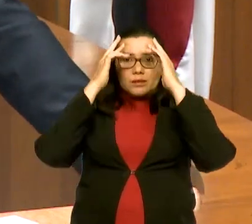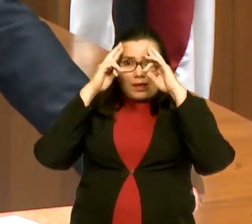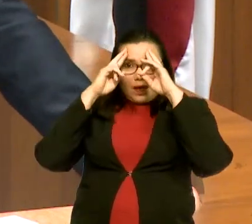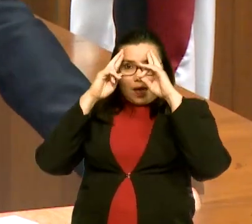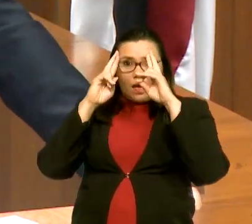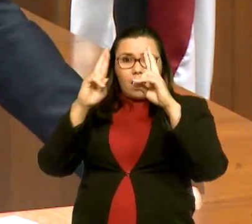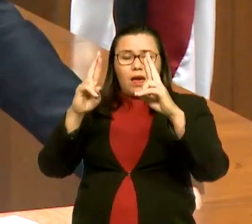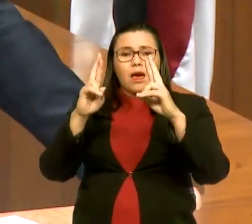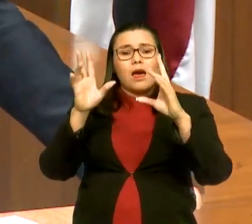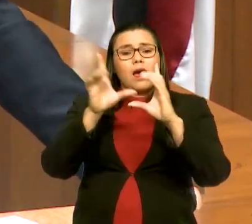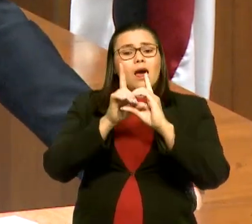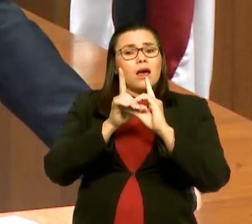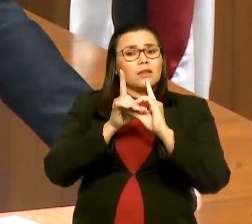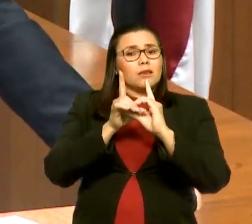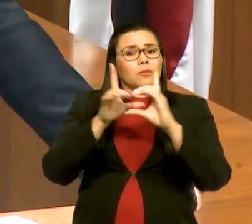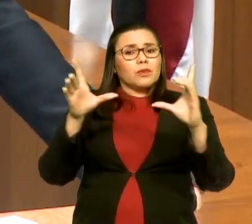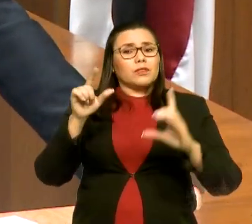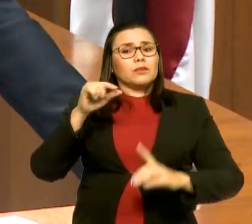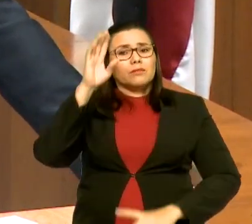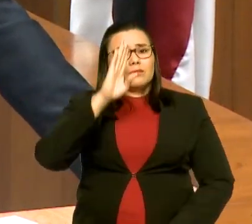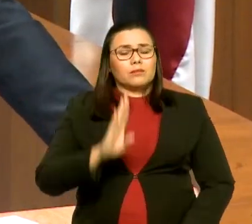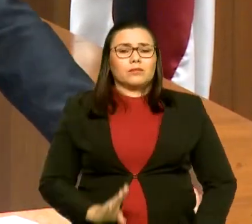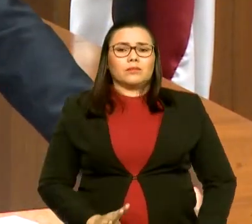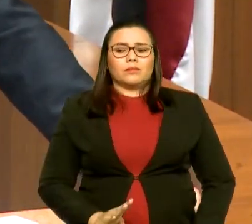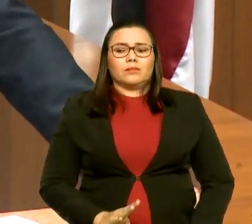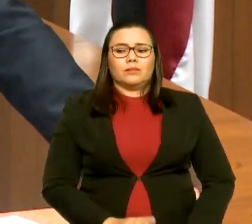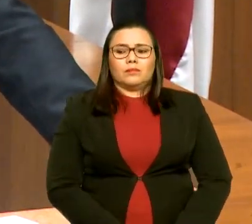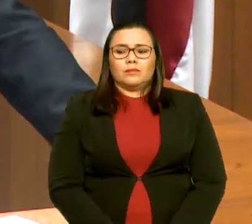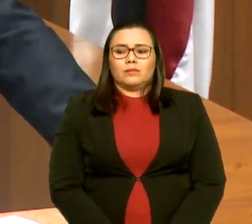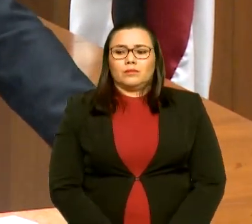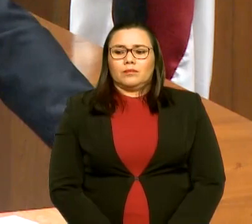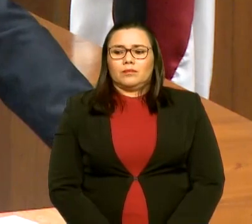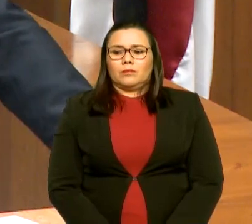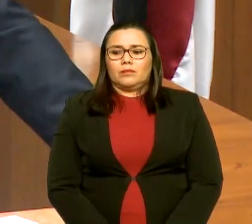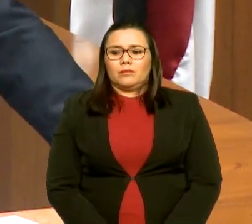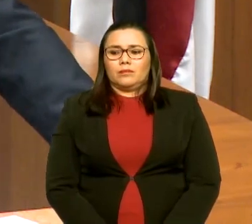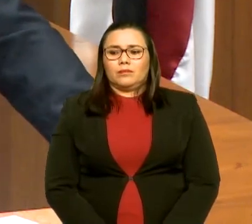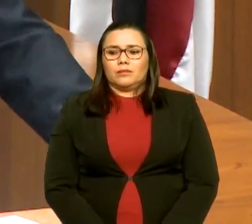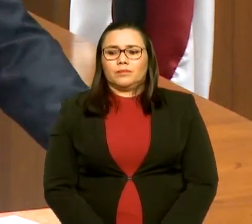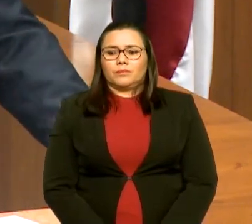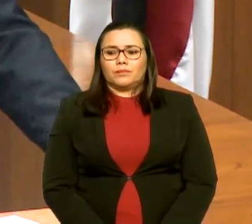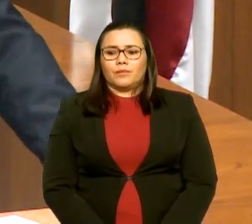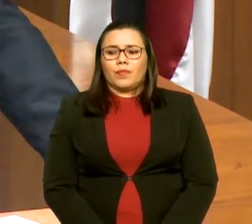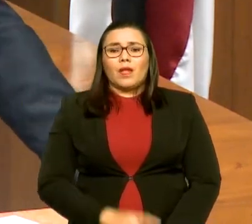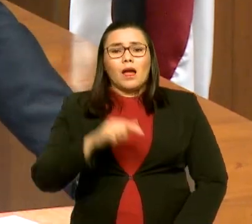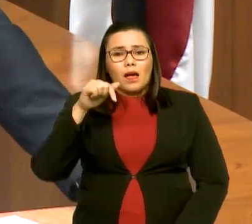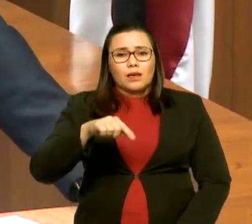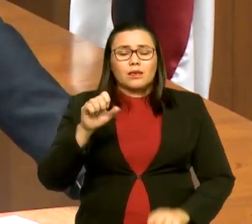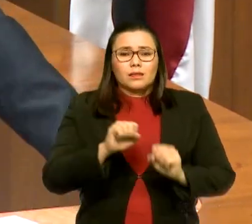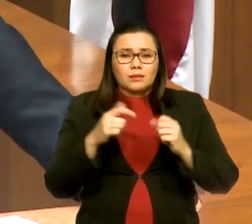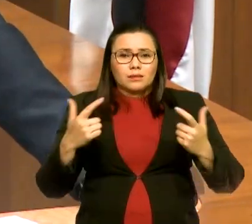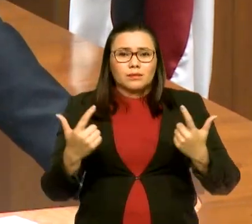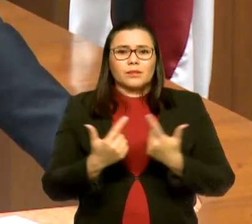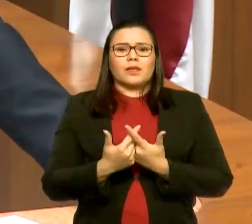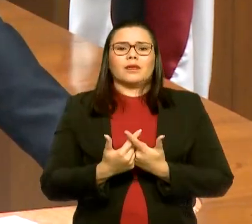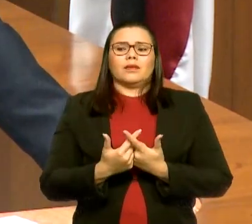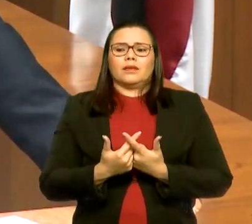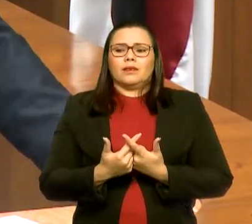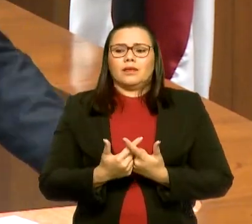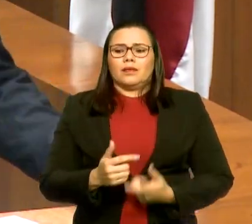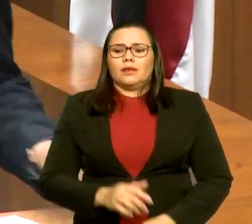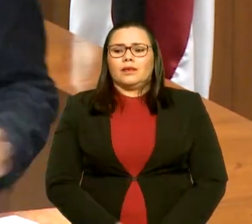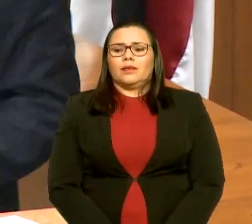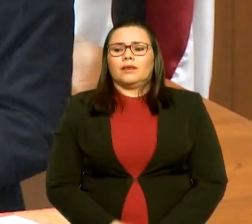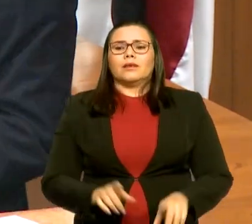a própria democracia do Brasil. O desenrolar dos trabalhos da Assembleia também representa um dizer não à